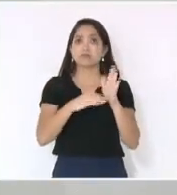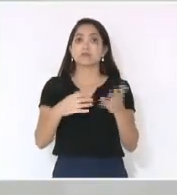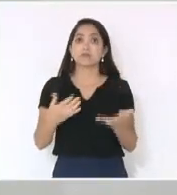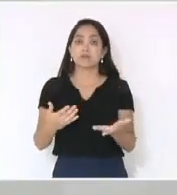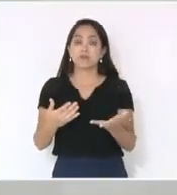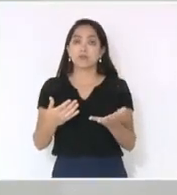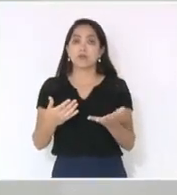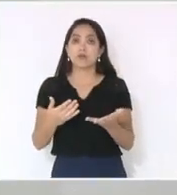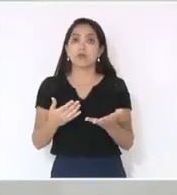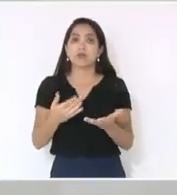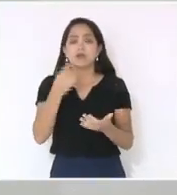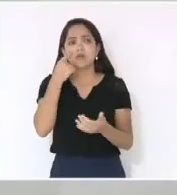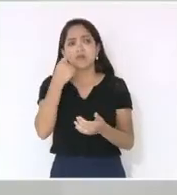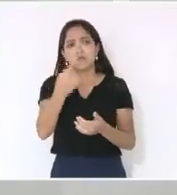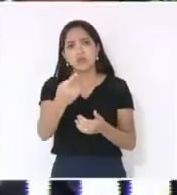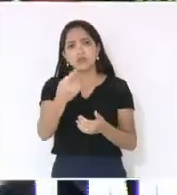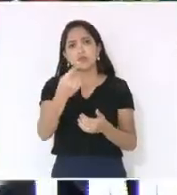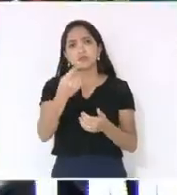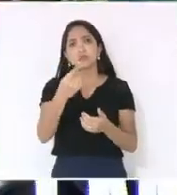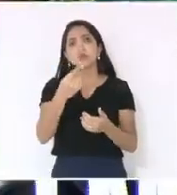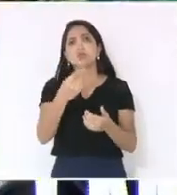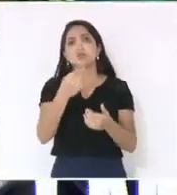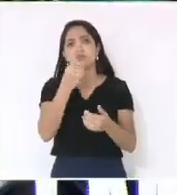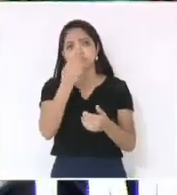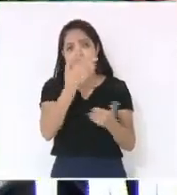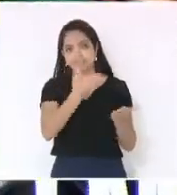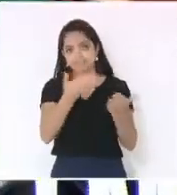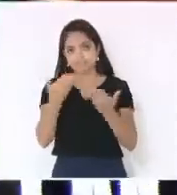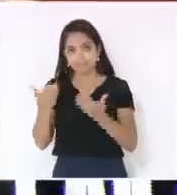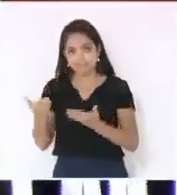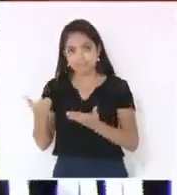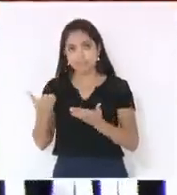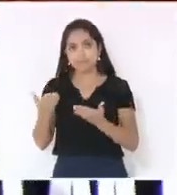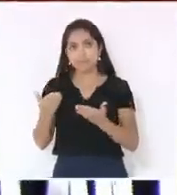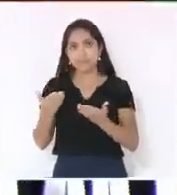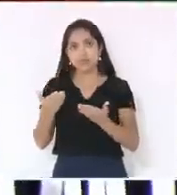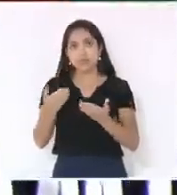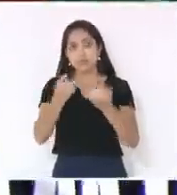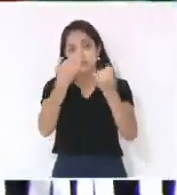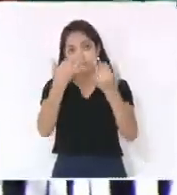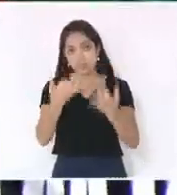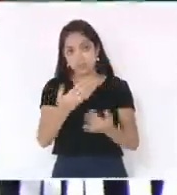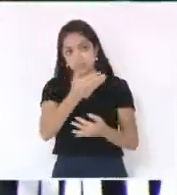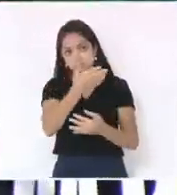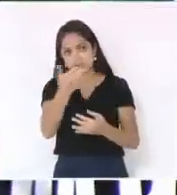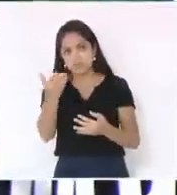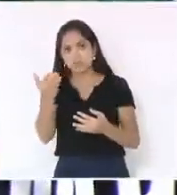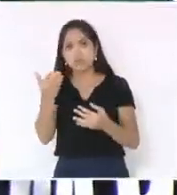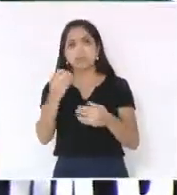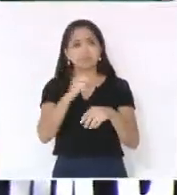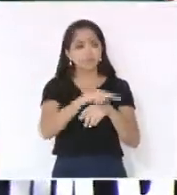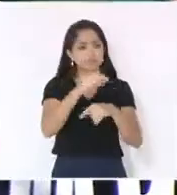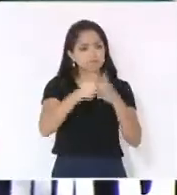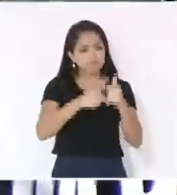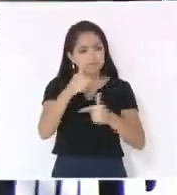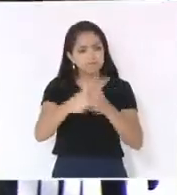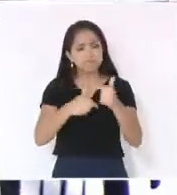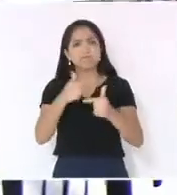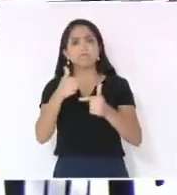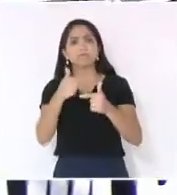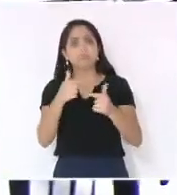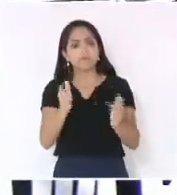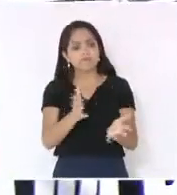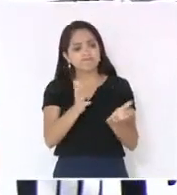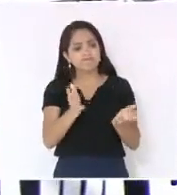Região, eu vejo aqui o Luciano Davan. Luciano, seja bem-vindo. Estava dizendo agora, pô, você que gera milhares de empregos por esse Brasil, que